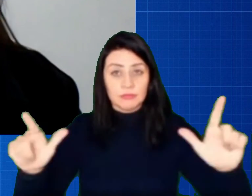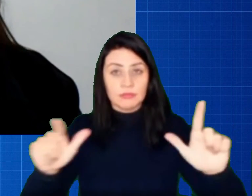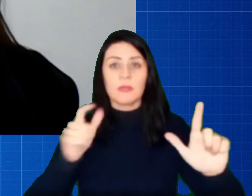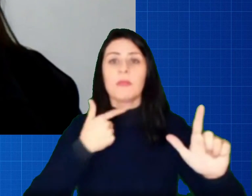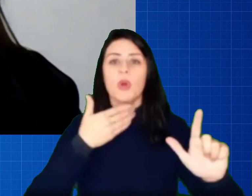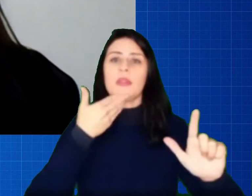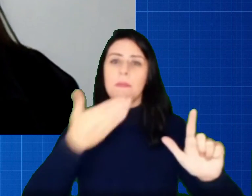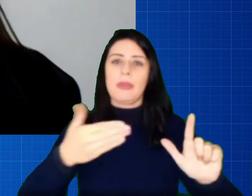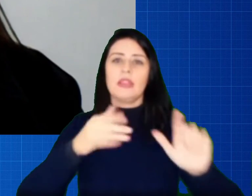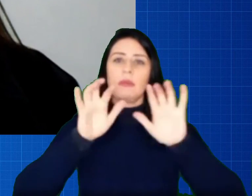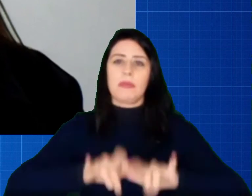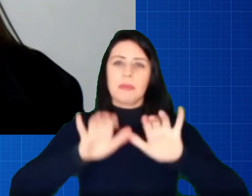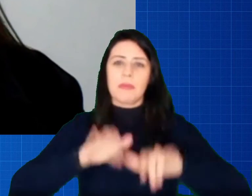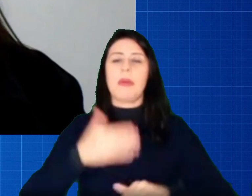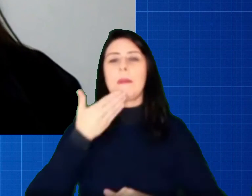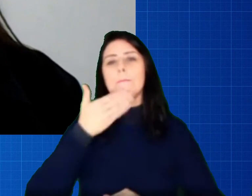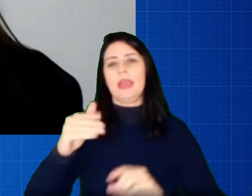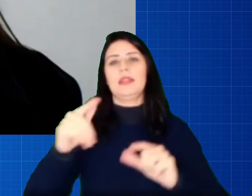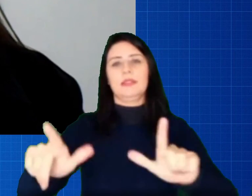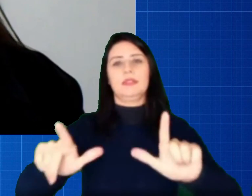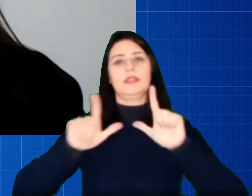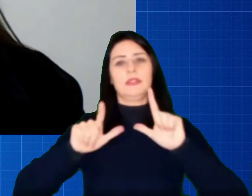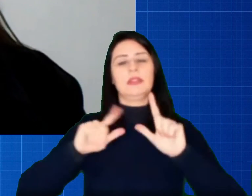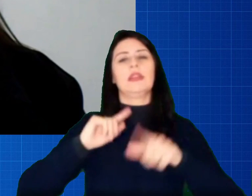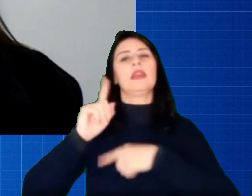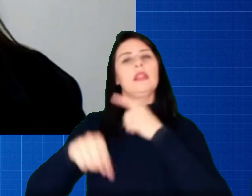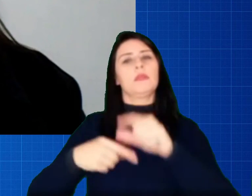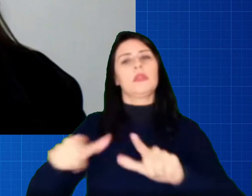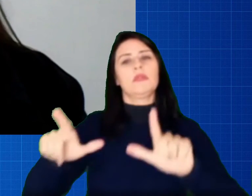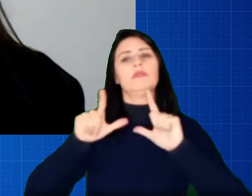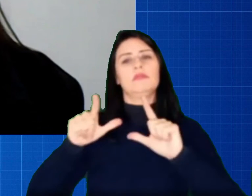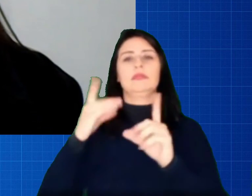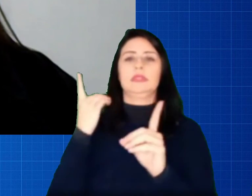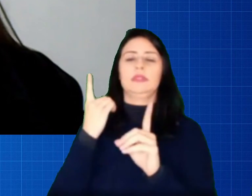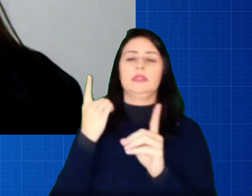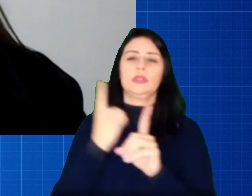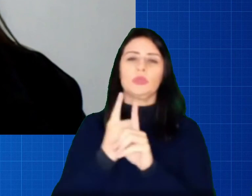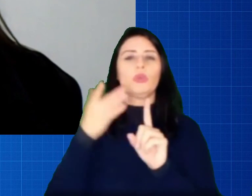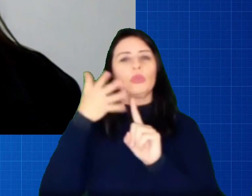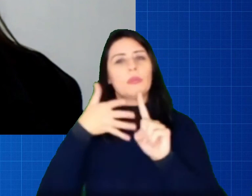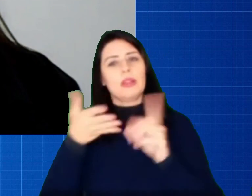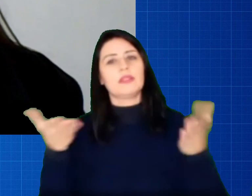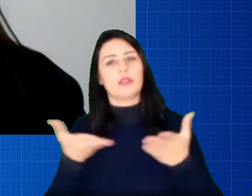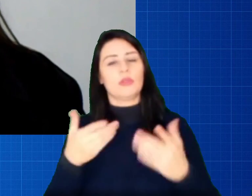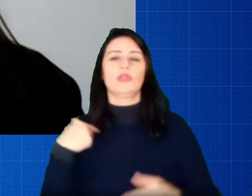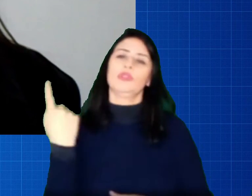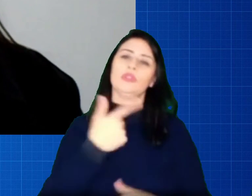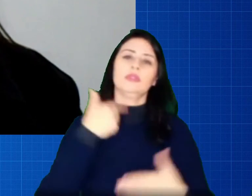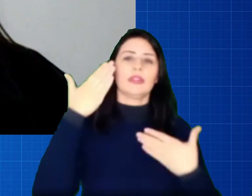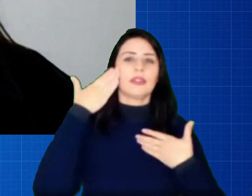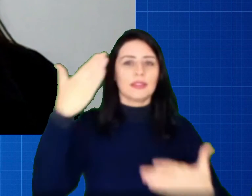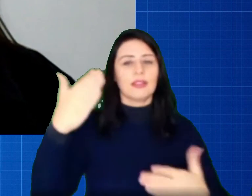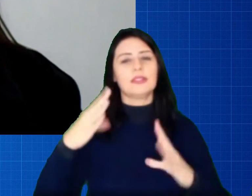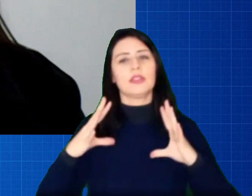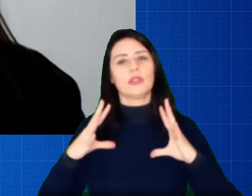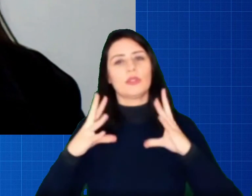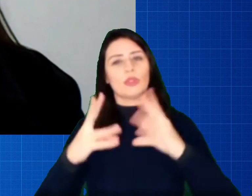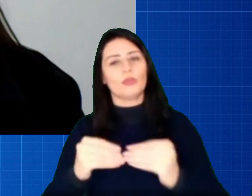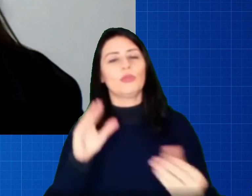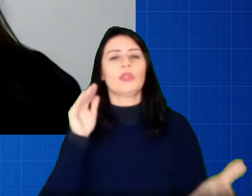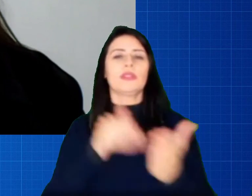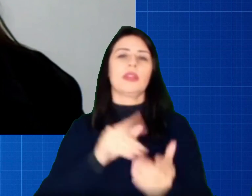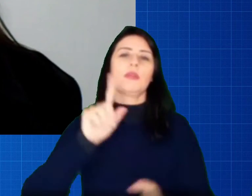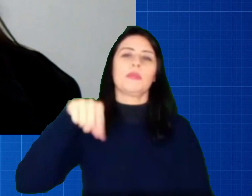do vídeo do canal durante uma semana. Então, quem quiser ter a certificação, tem uma semana para preencher, né? E depois vai receber o certificado